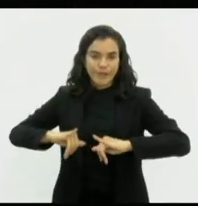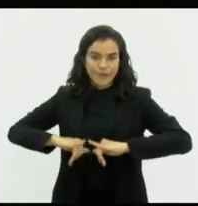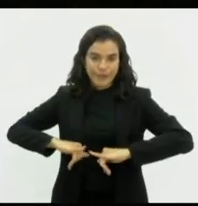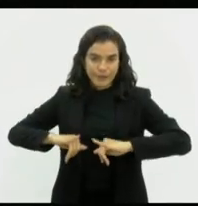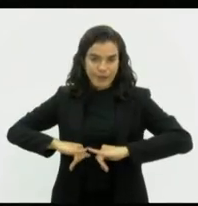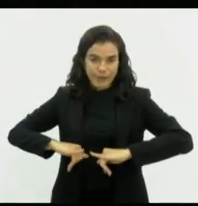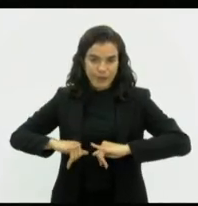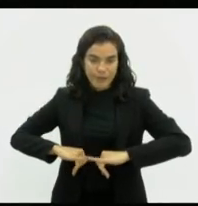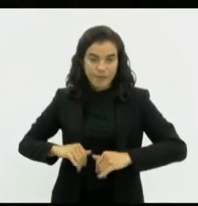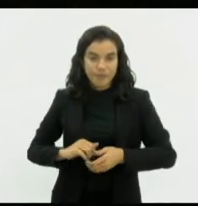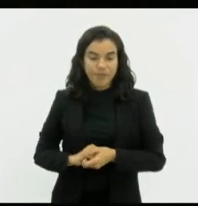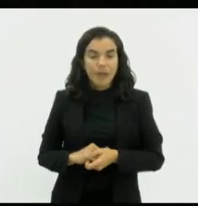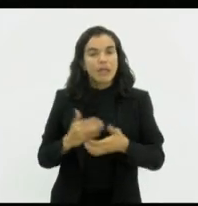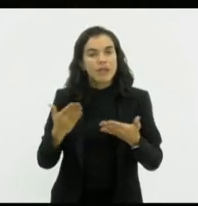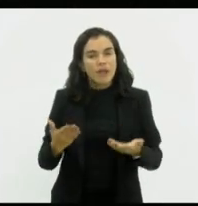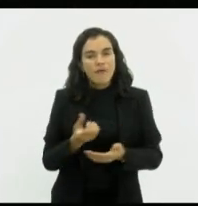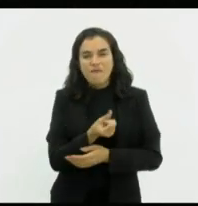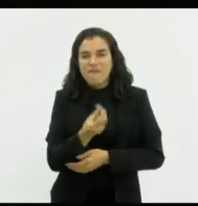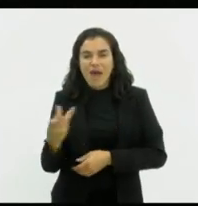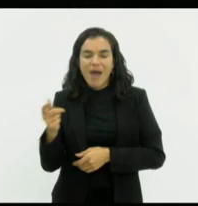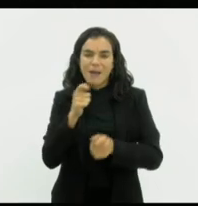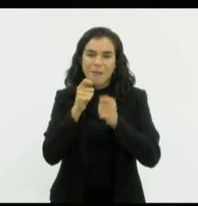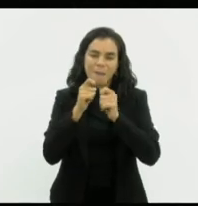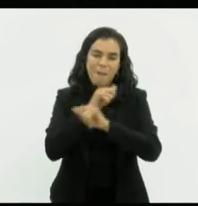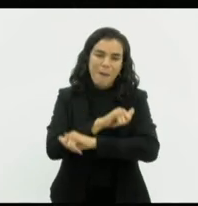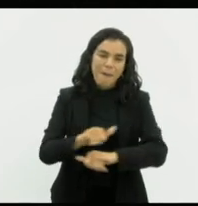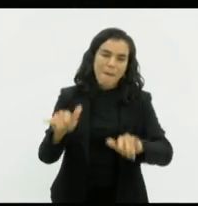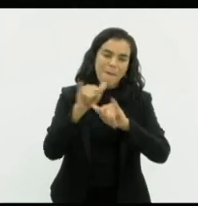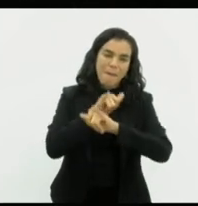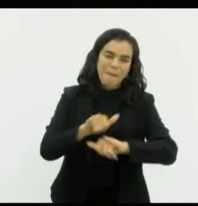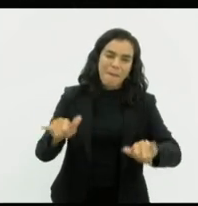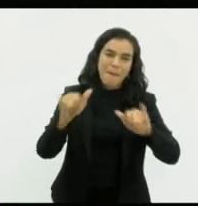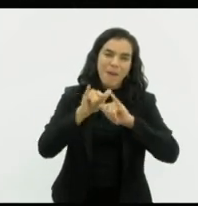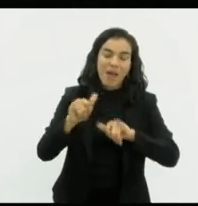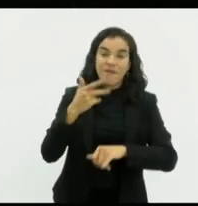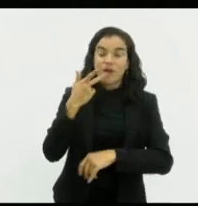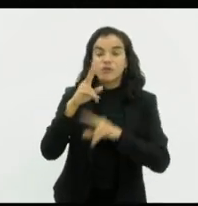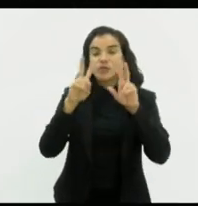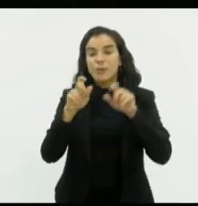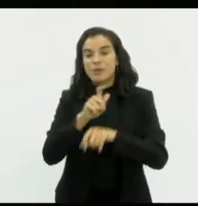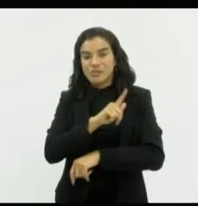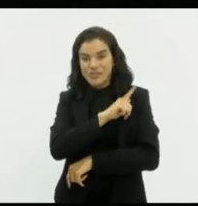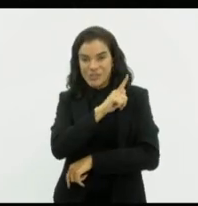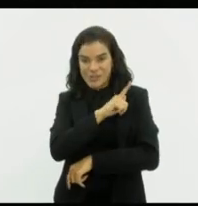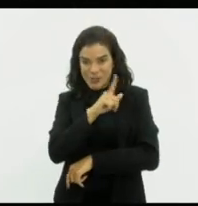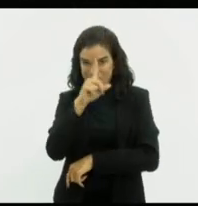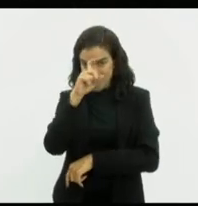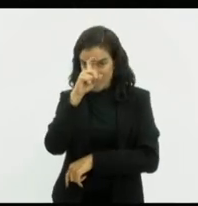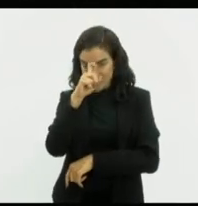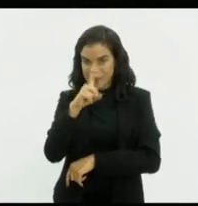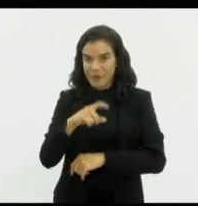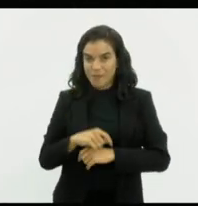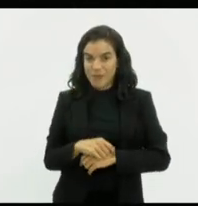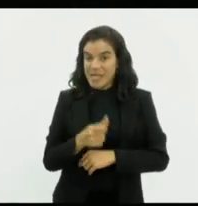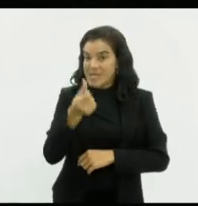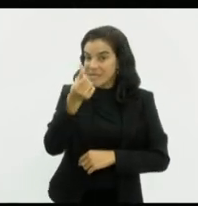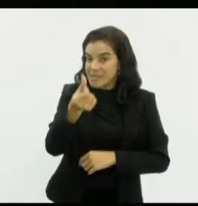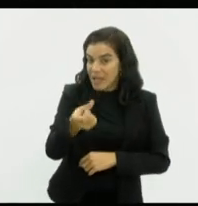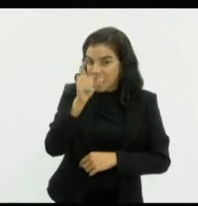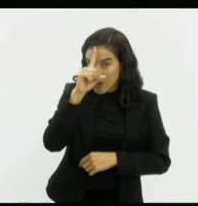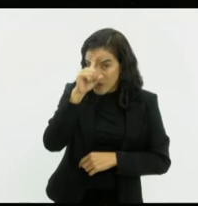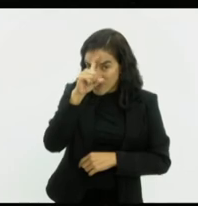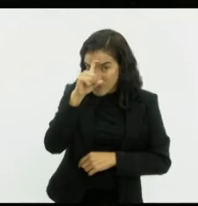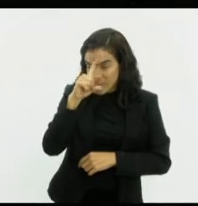dizer que várias emissoras de televisão, a mídia, né, falou da gestão desses hospitais. Né? E eu estou citando 6 hospitais